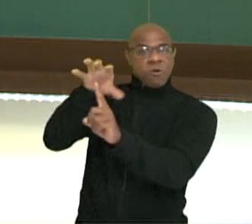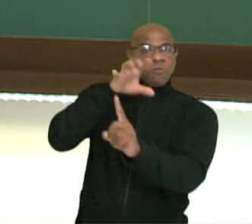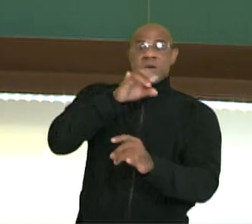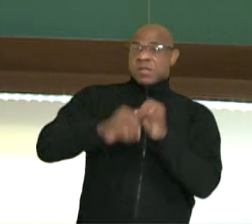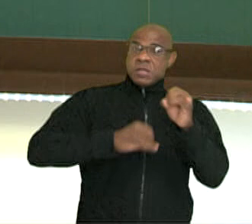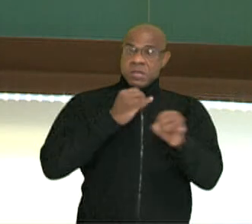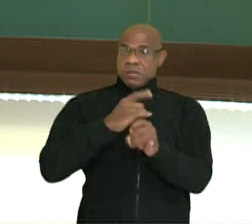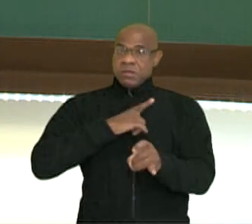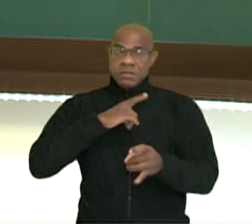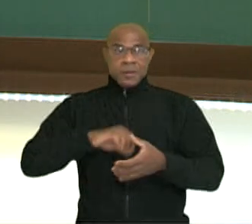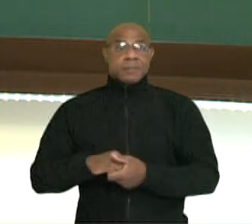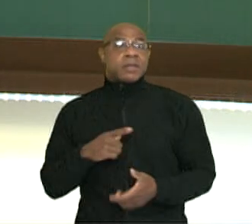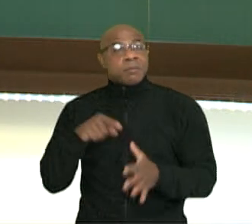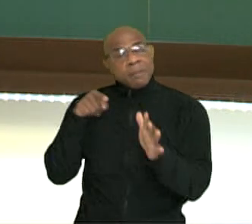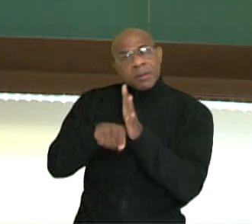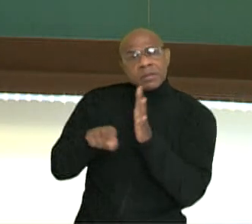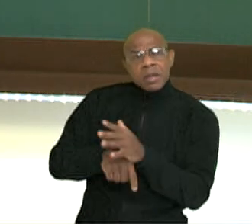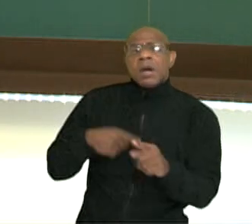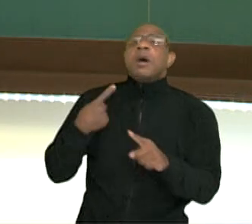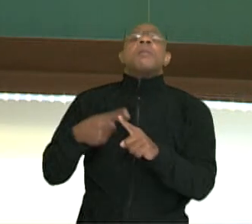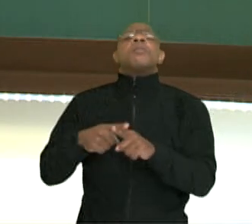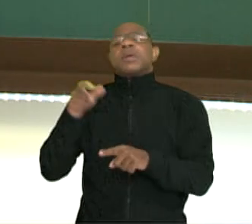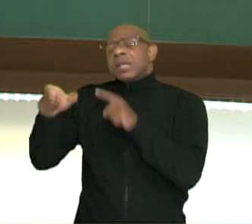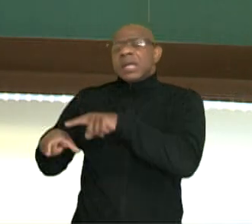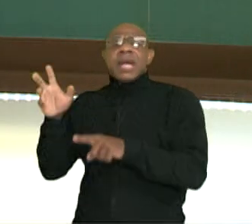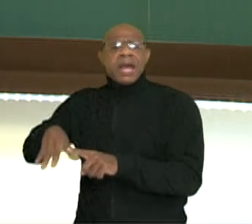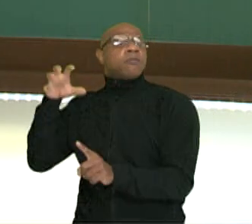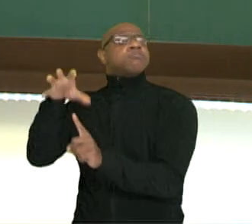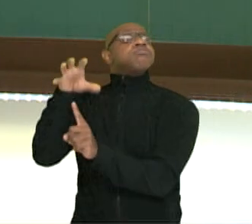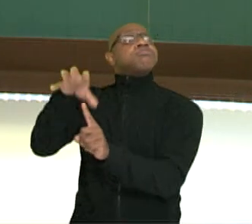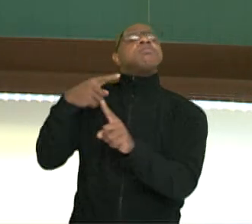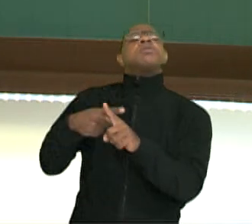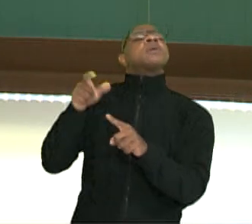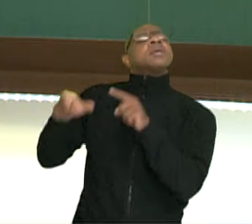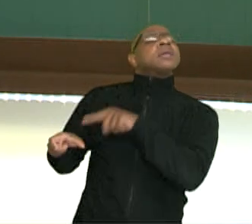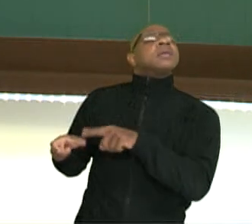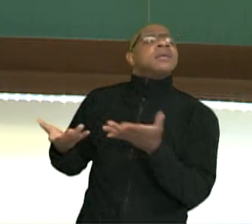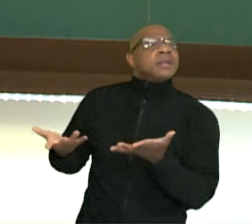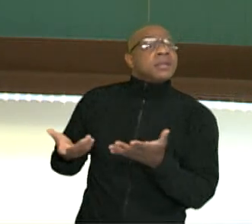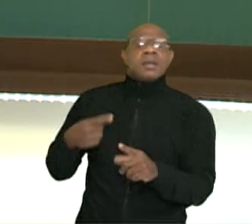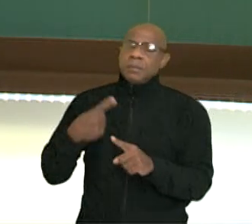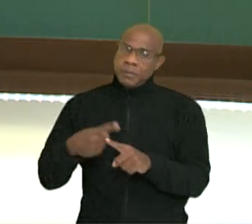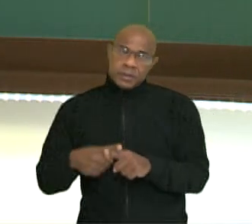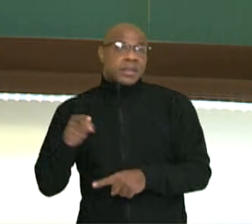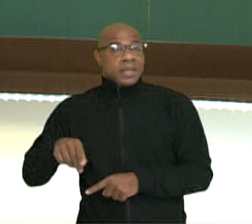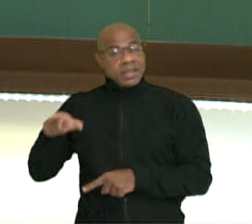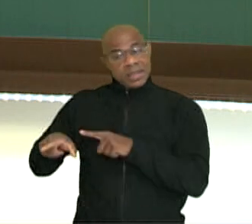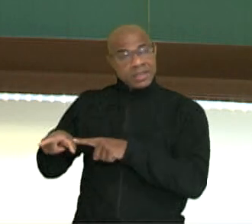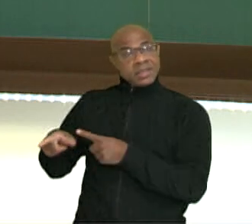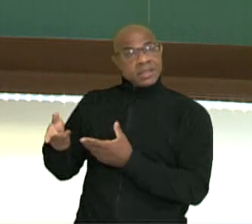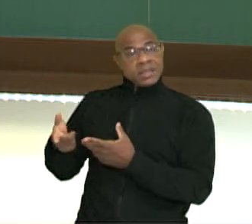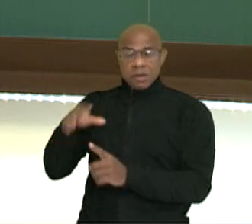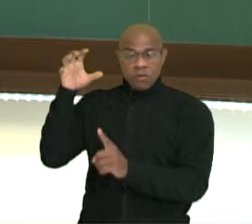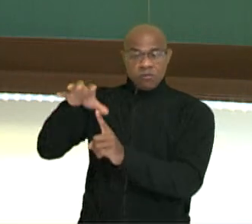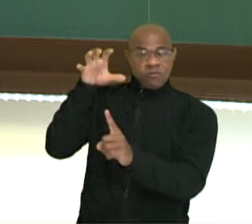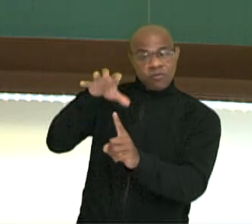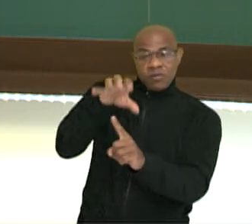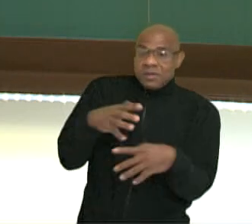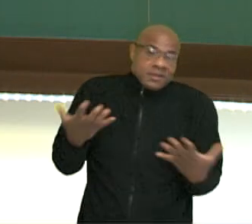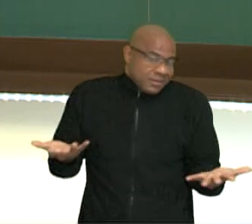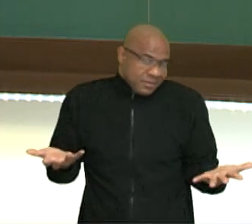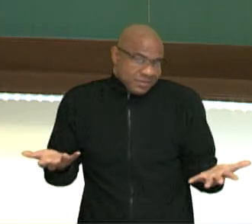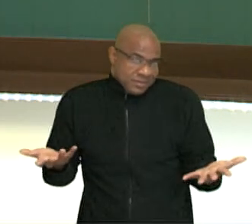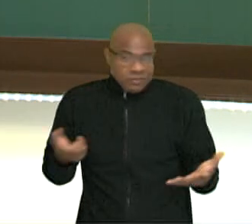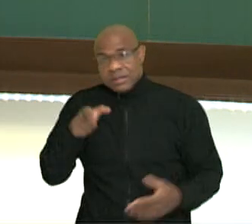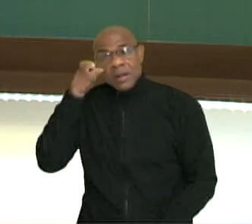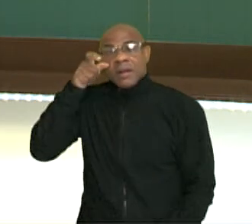eu tinha uma perguntinha lá. Por que eles são considerados influenciadores? Porque eles te influenciam,